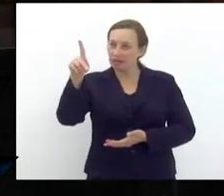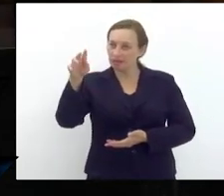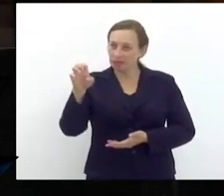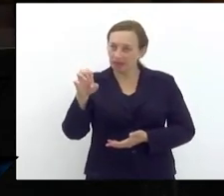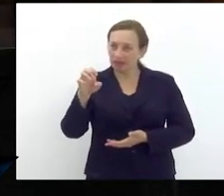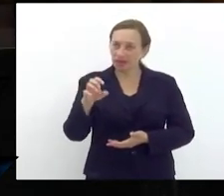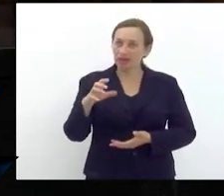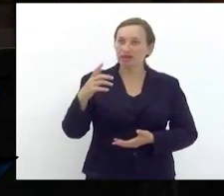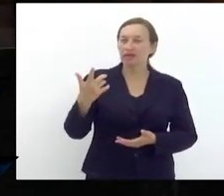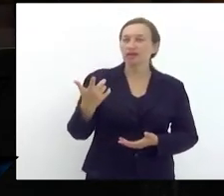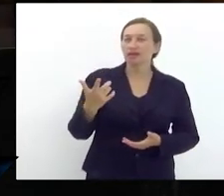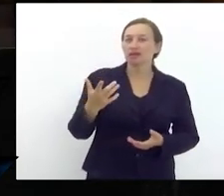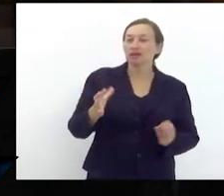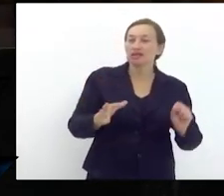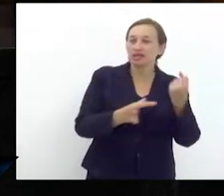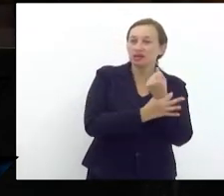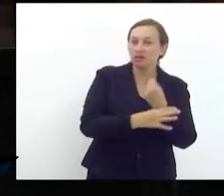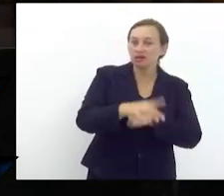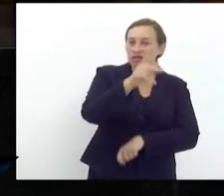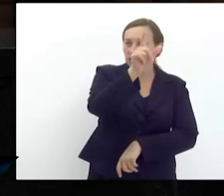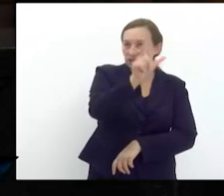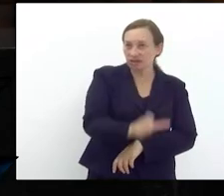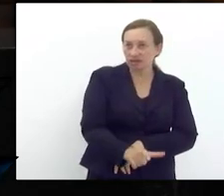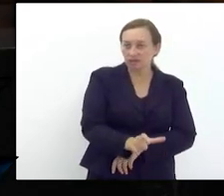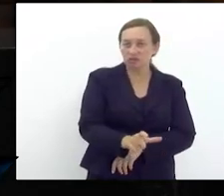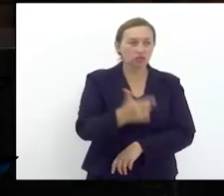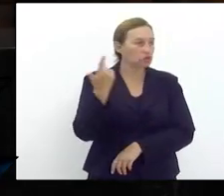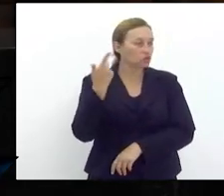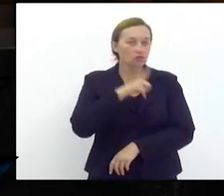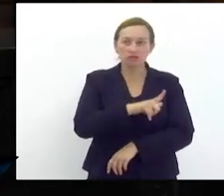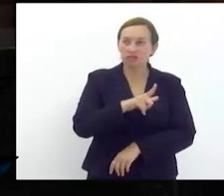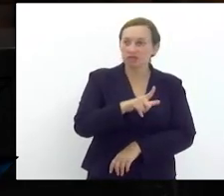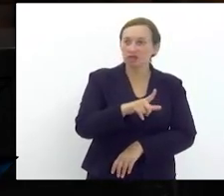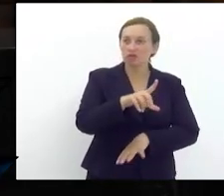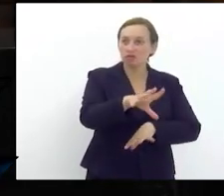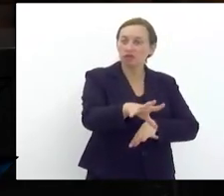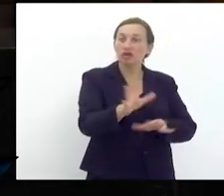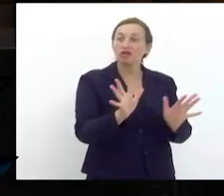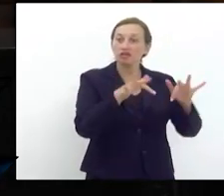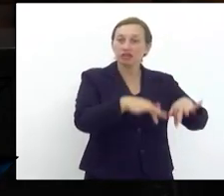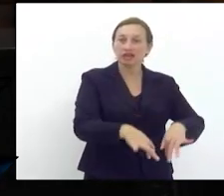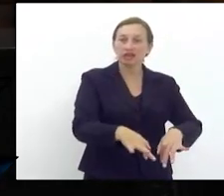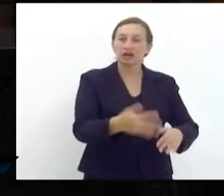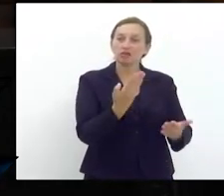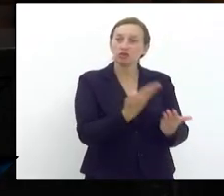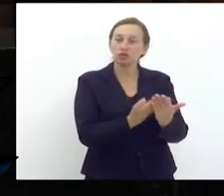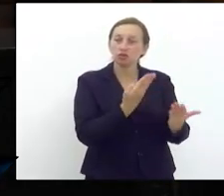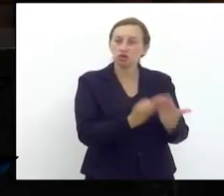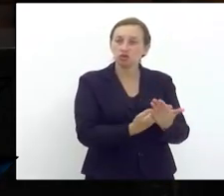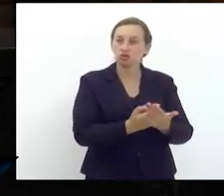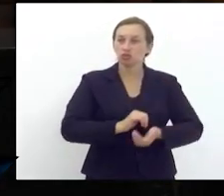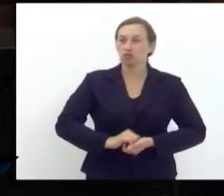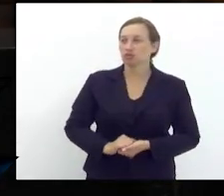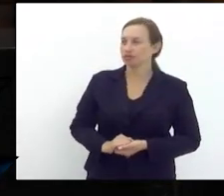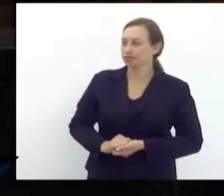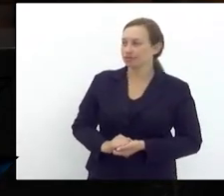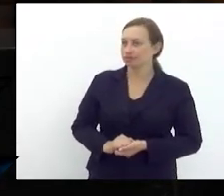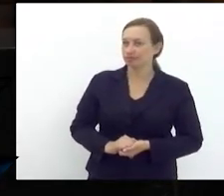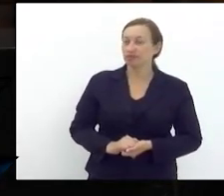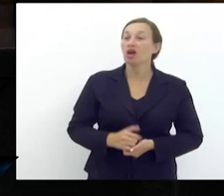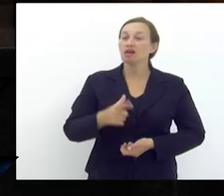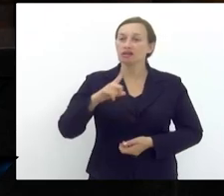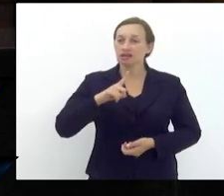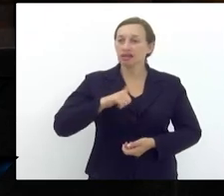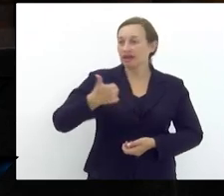garante para aquela pessoa que não conseguiu concluir isso no Fundamental e Médio a possibilidade de concluir numa prova Isso é se você tem